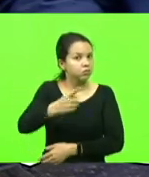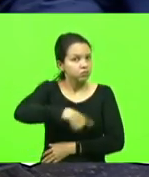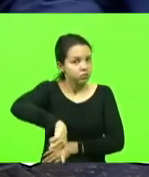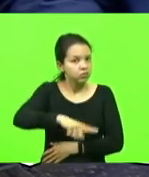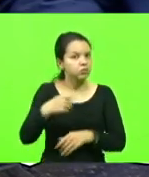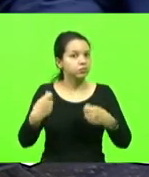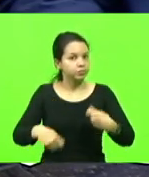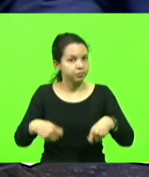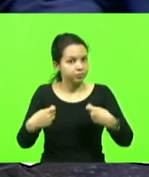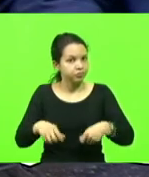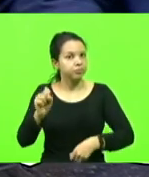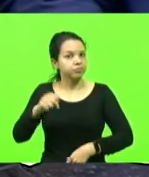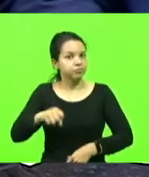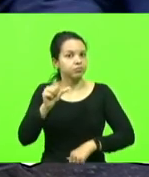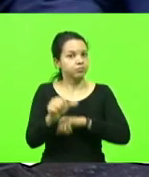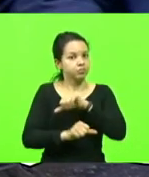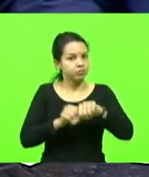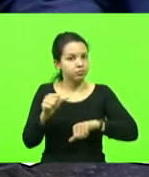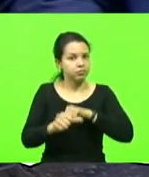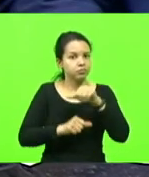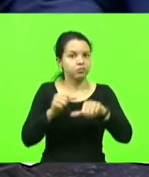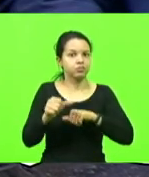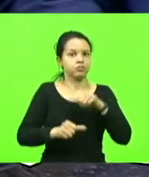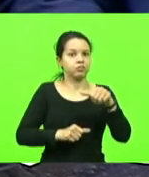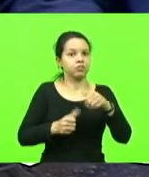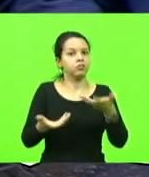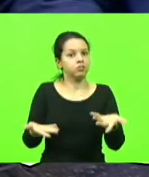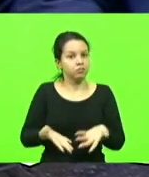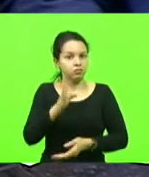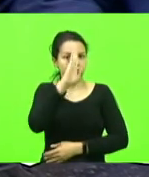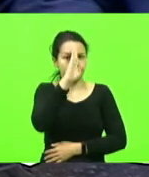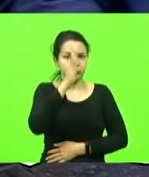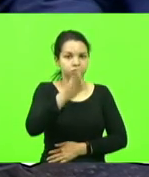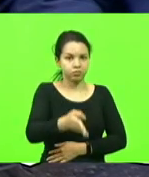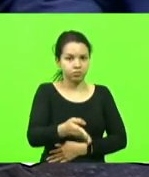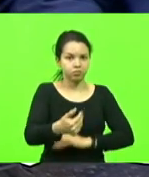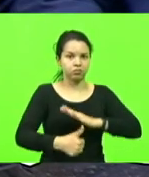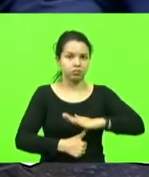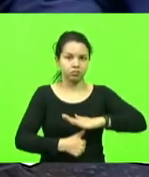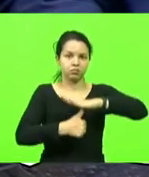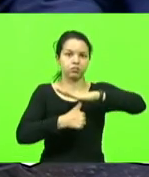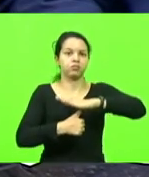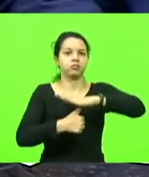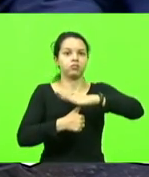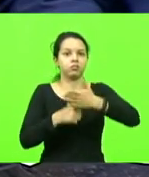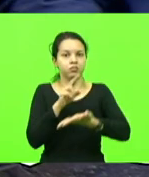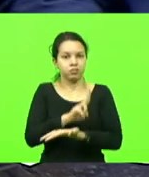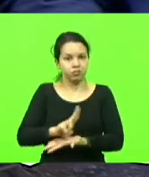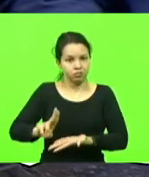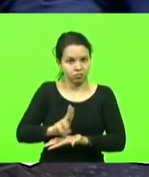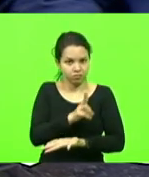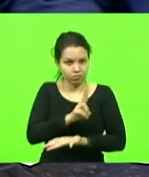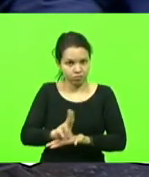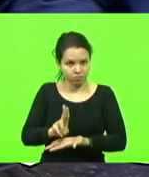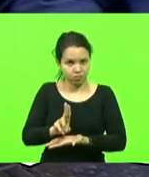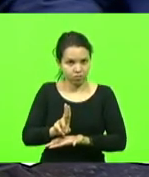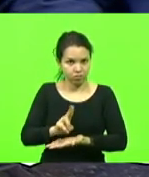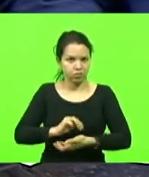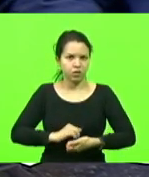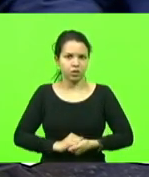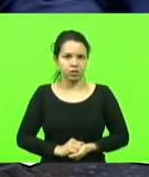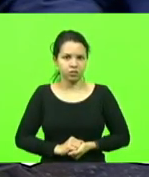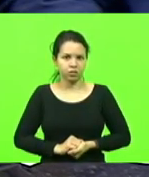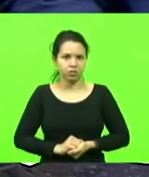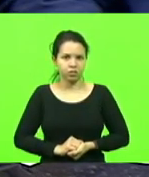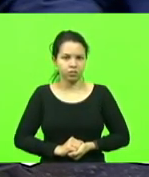mudar, e aqui eu faço um direcionamento especial ao reitor da universidade, o reitor Ubaldo, que poderia sim